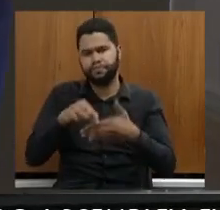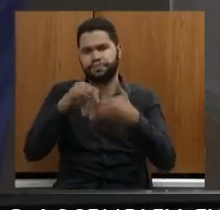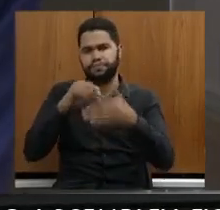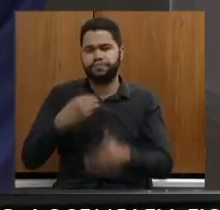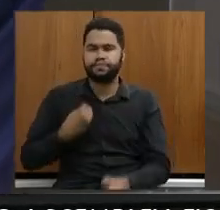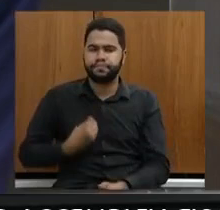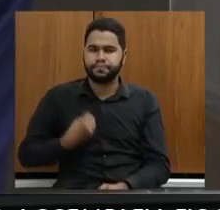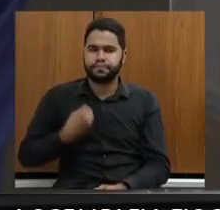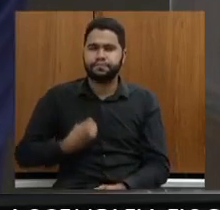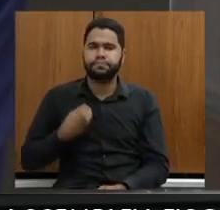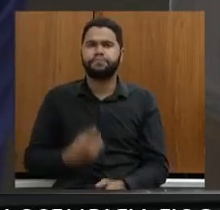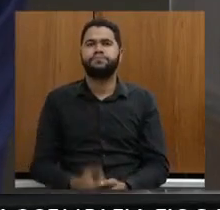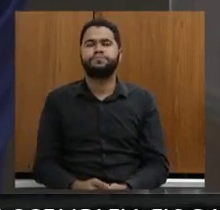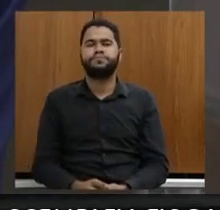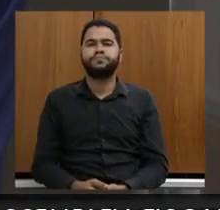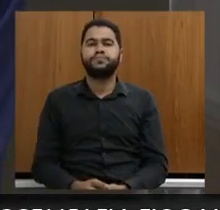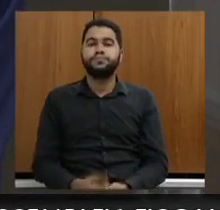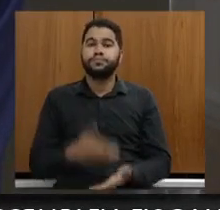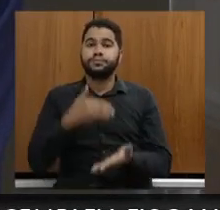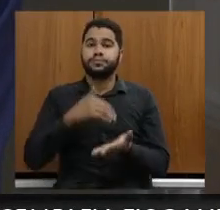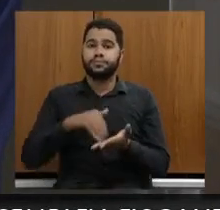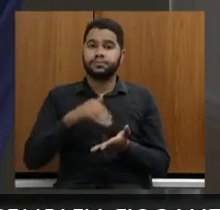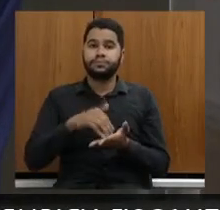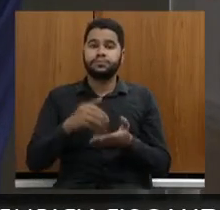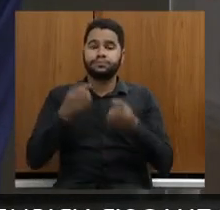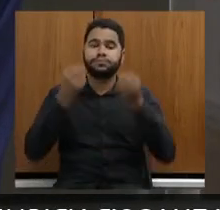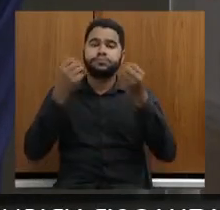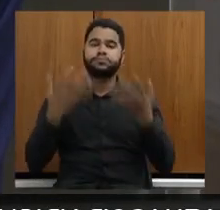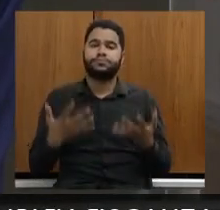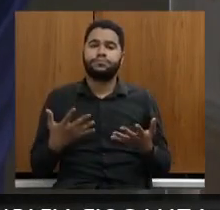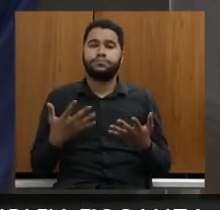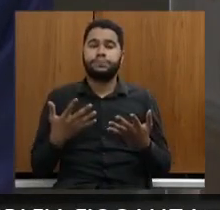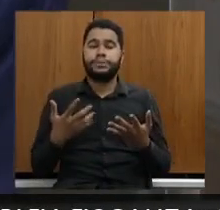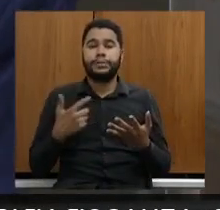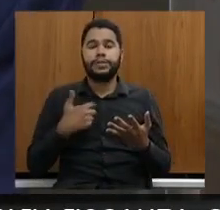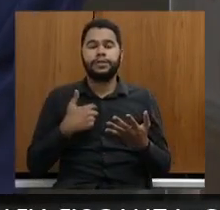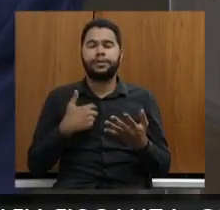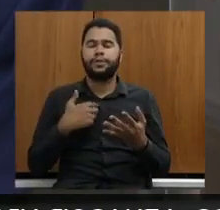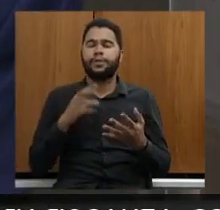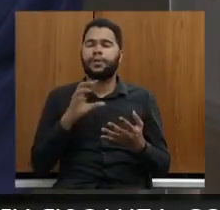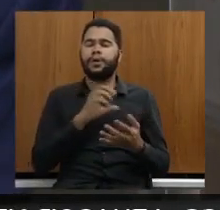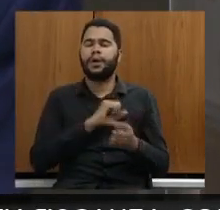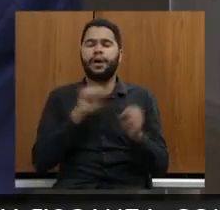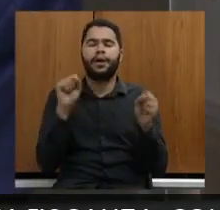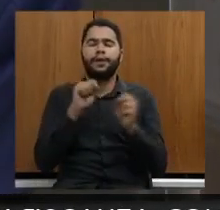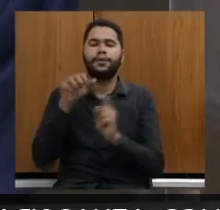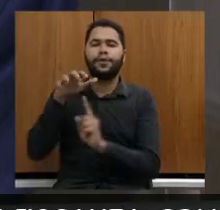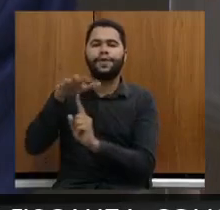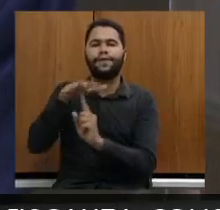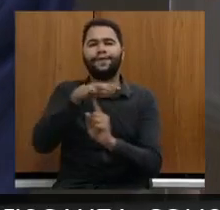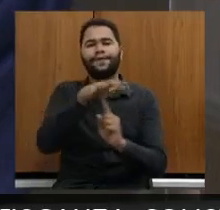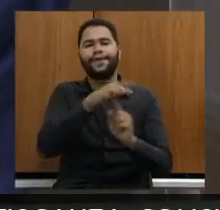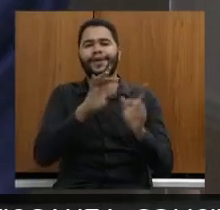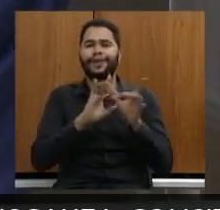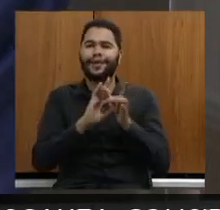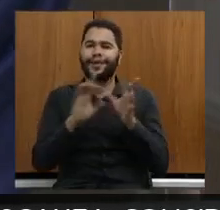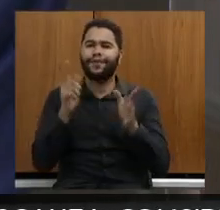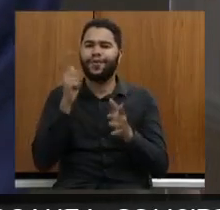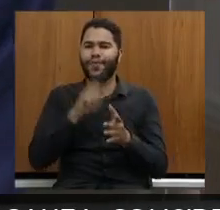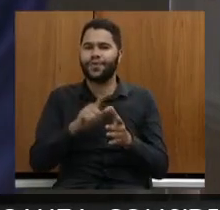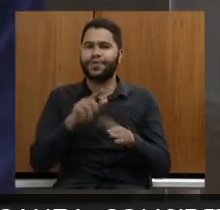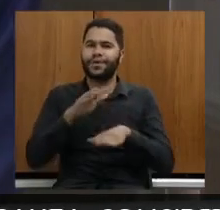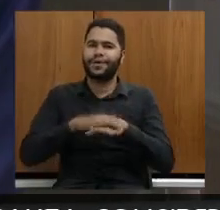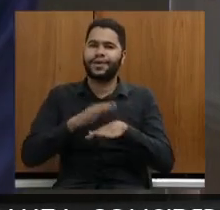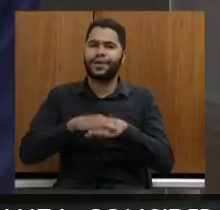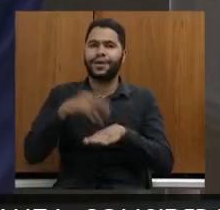presente dizer secretário que se tem uma coisa que eu adoro chama feira livre né E nós conseguimos implantar